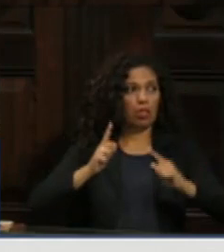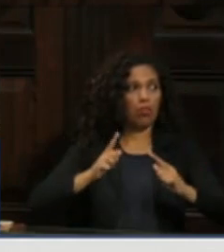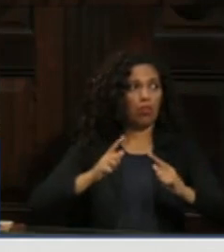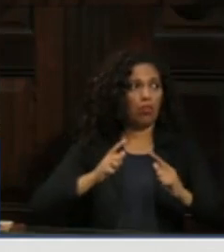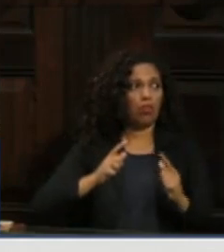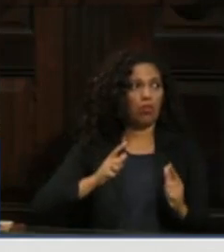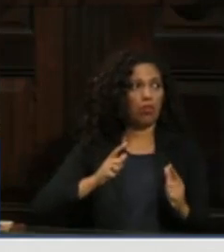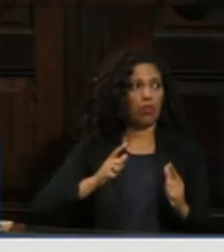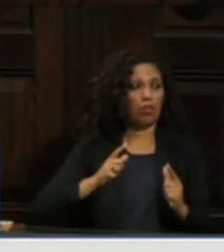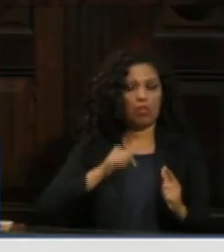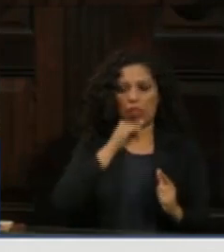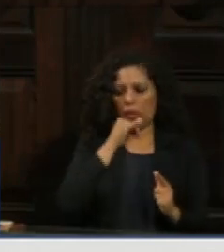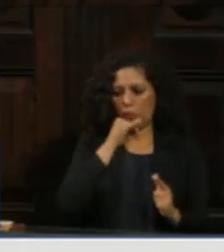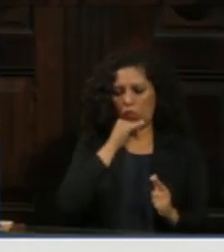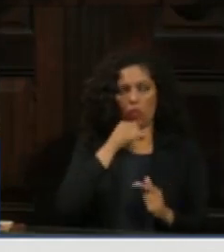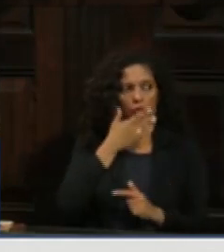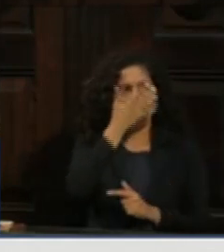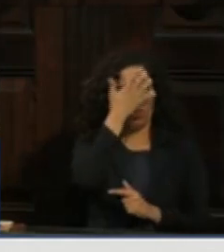9 mandatos foram municipais.